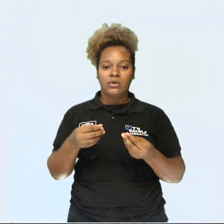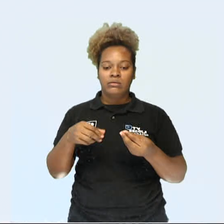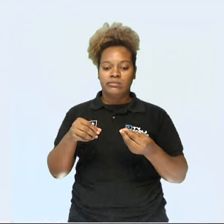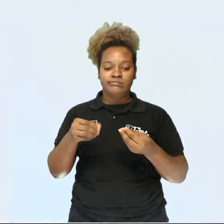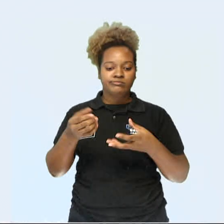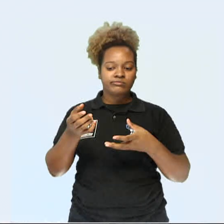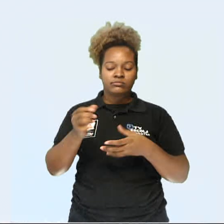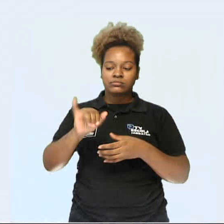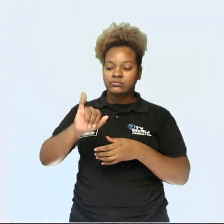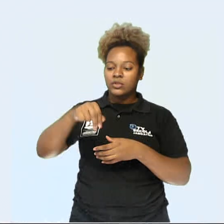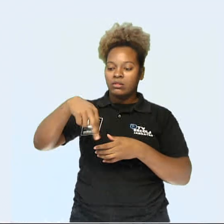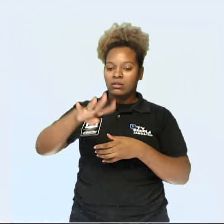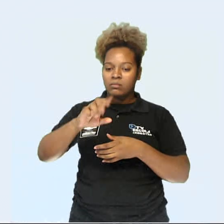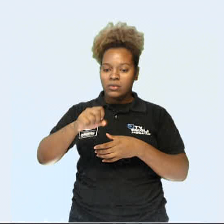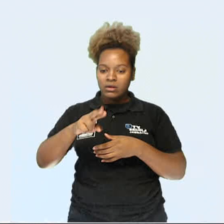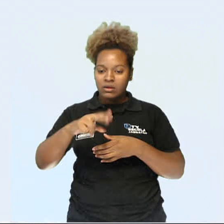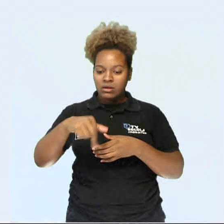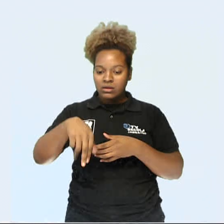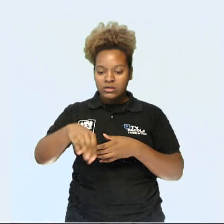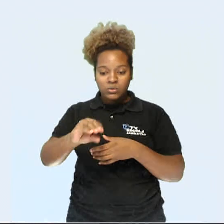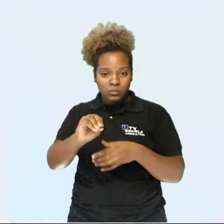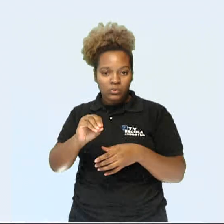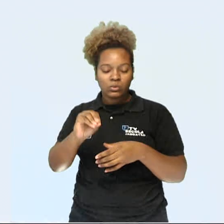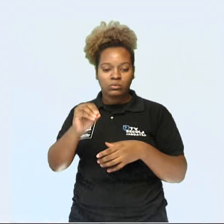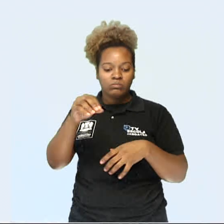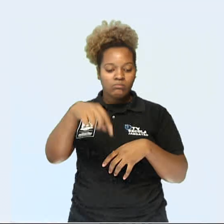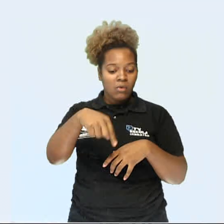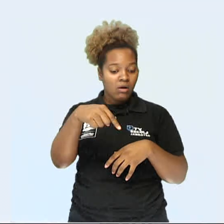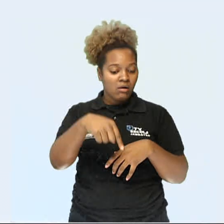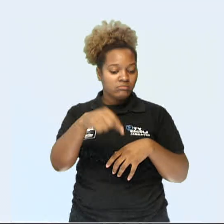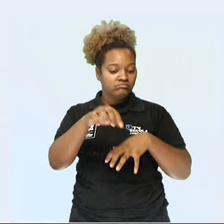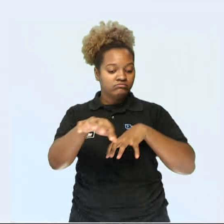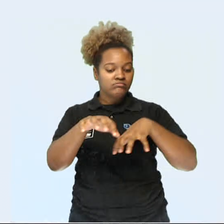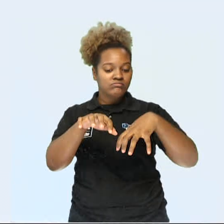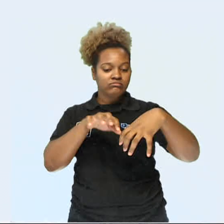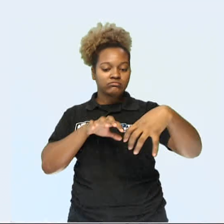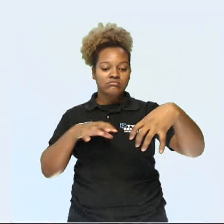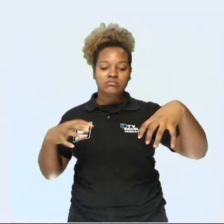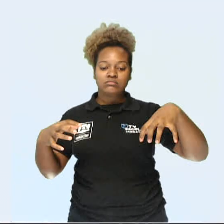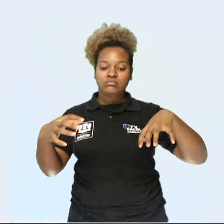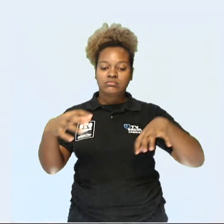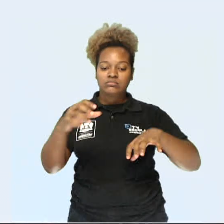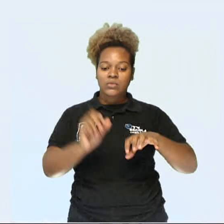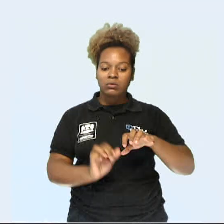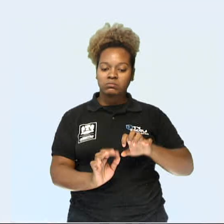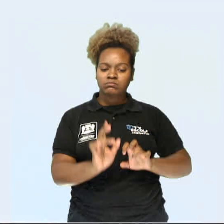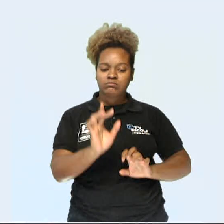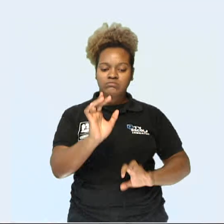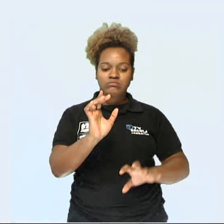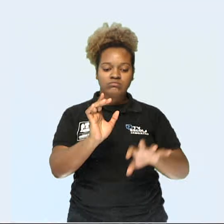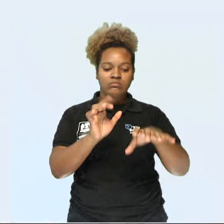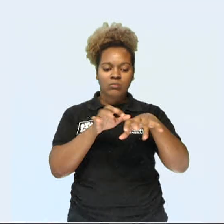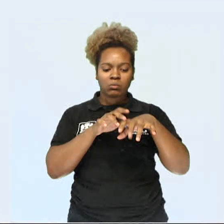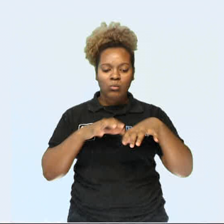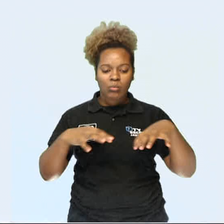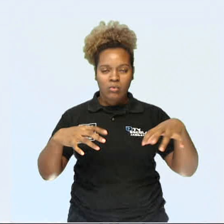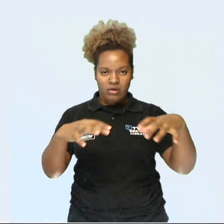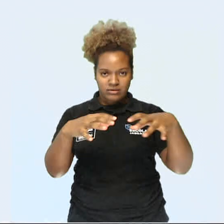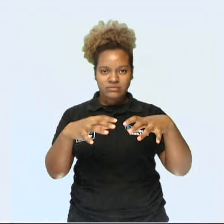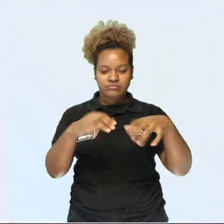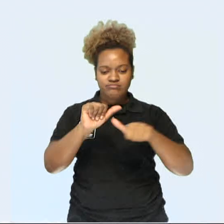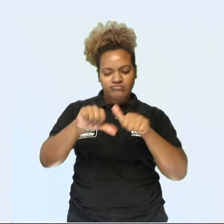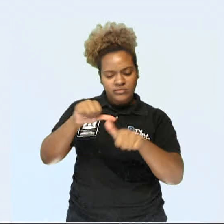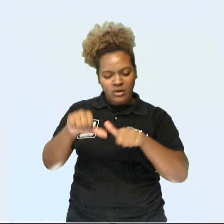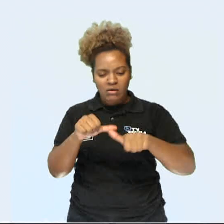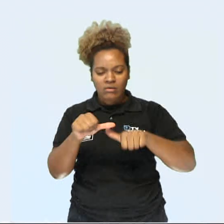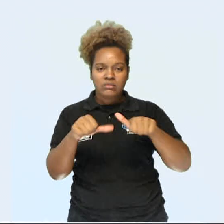rocha espaço para que os seres vivos possam ali agir. E ela